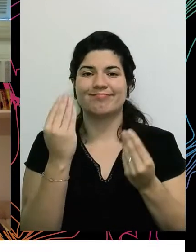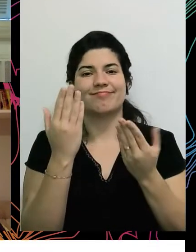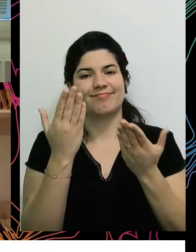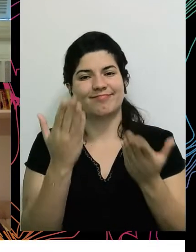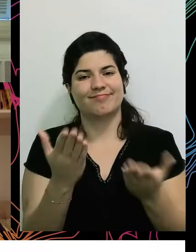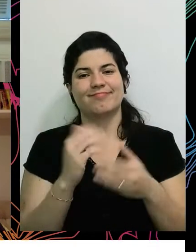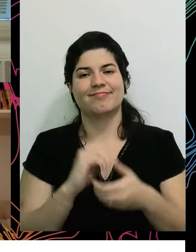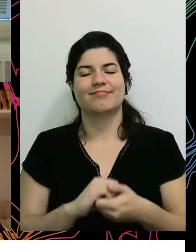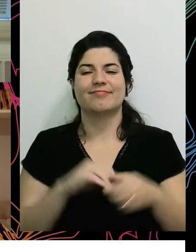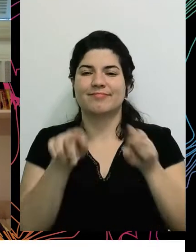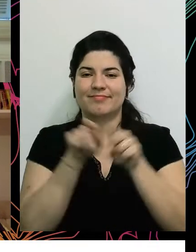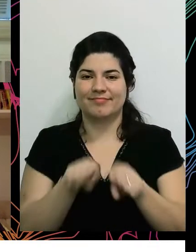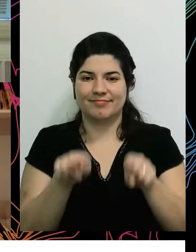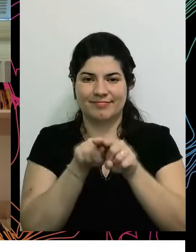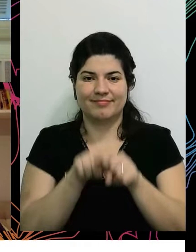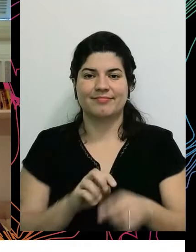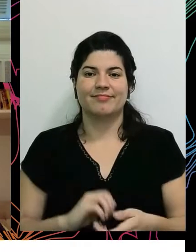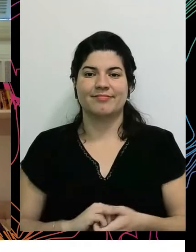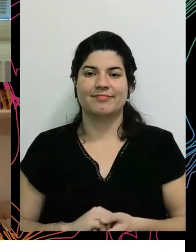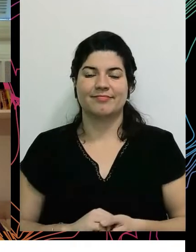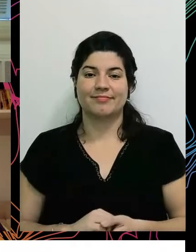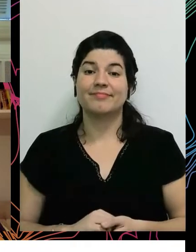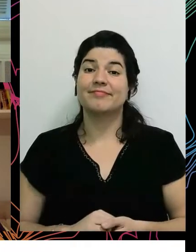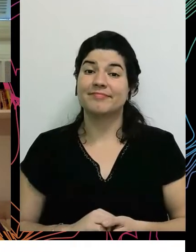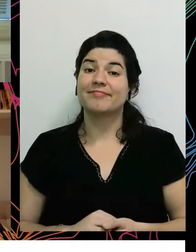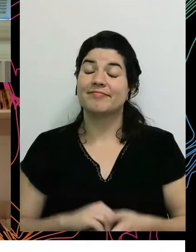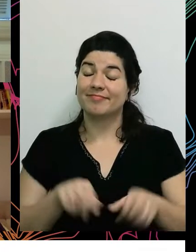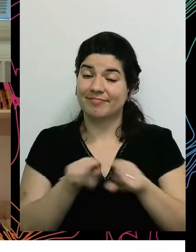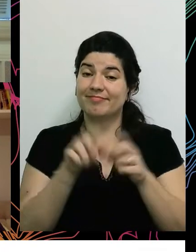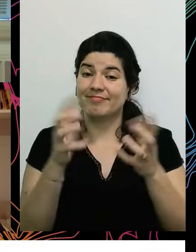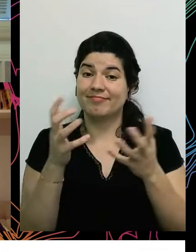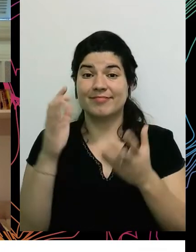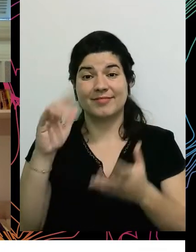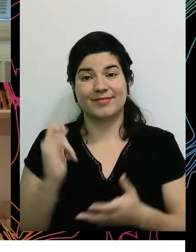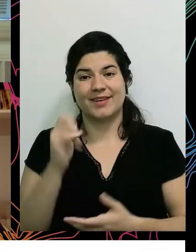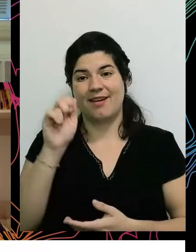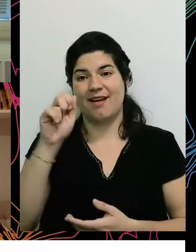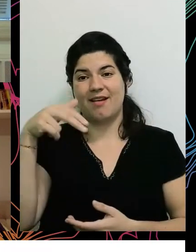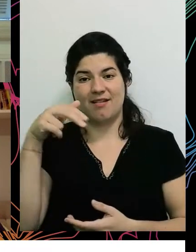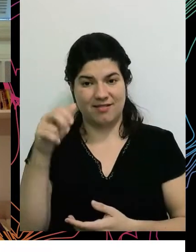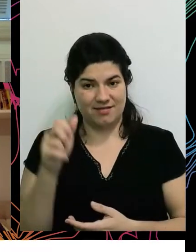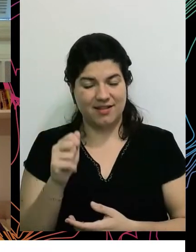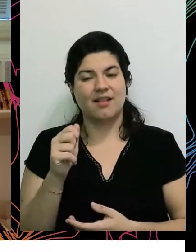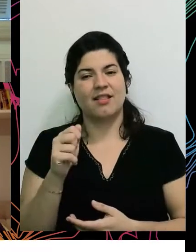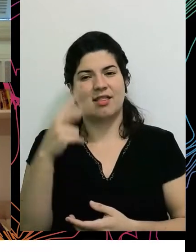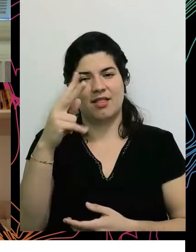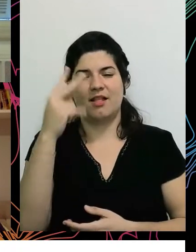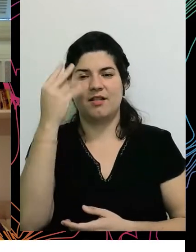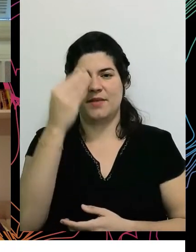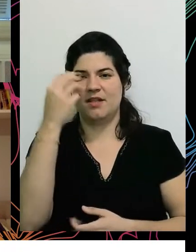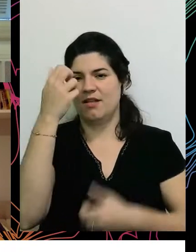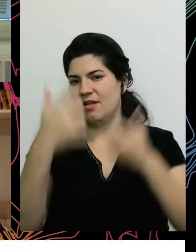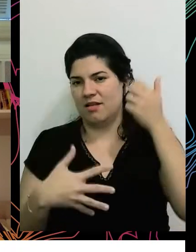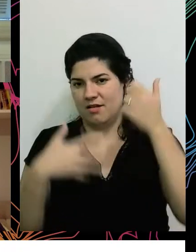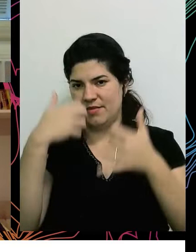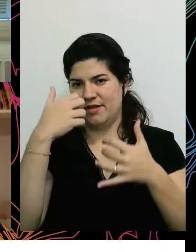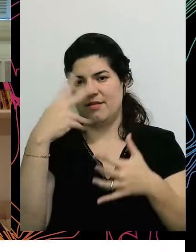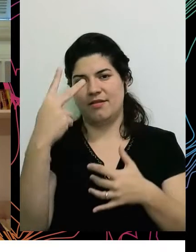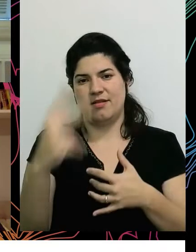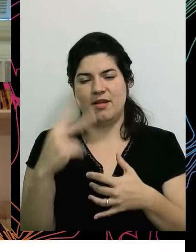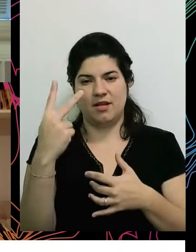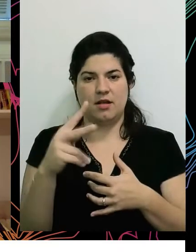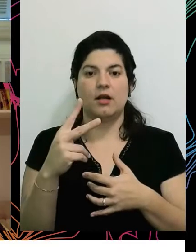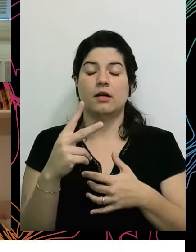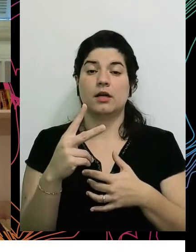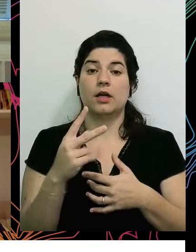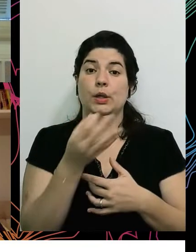também. E com isso, eu queria aproveitar também e chamar a Ana para compartilhar com a gente um pouco a experiência do ponto de